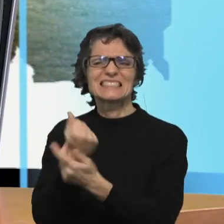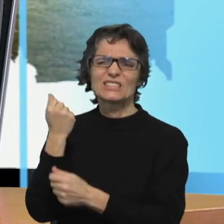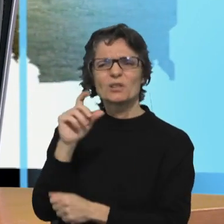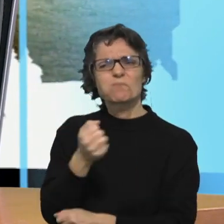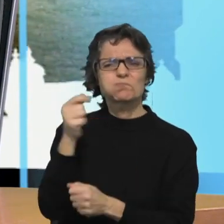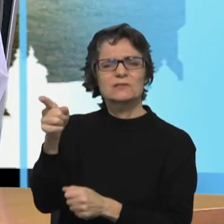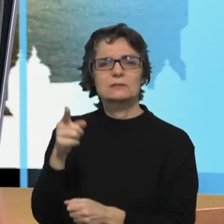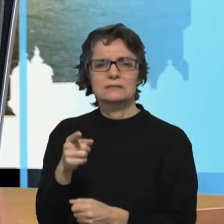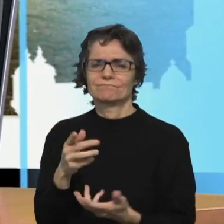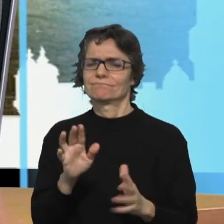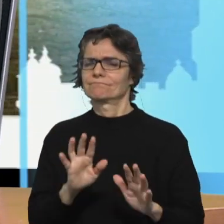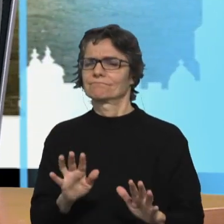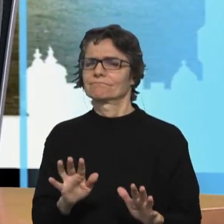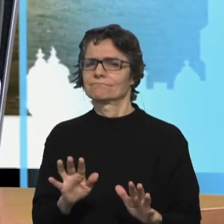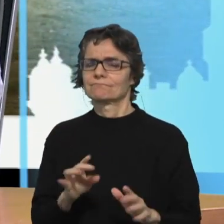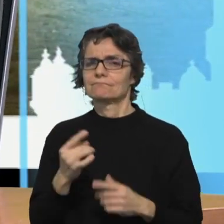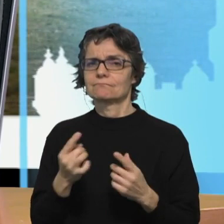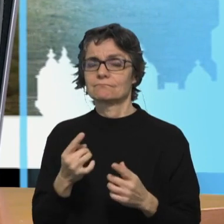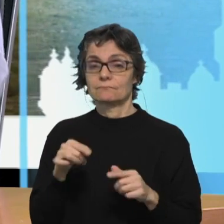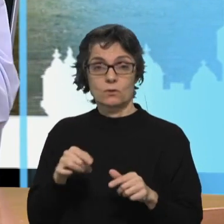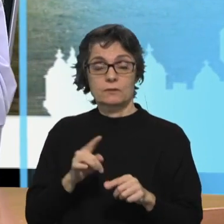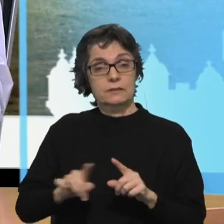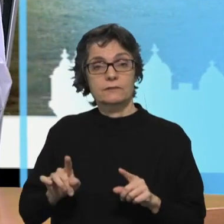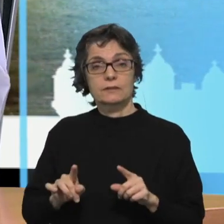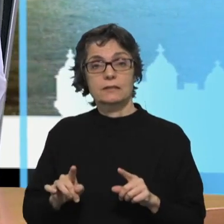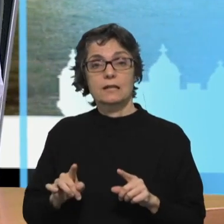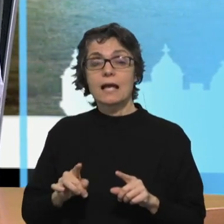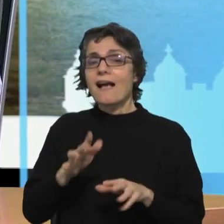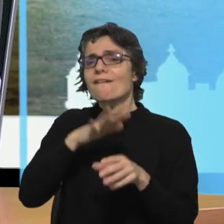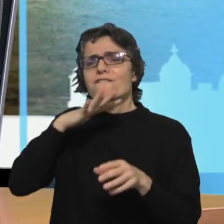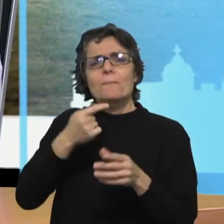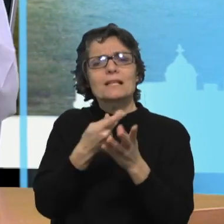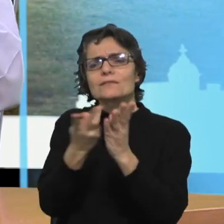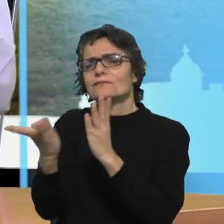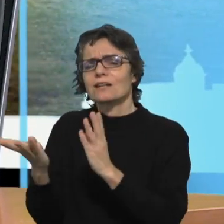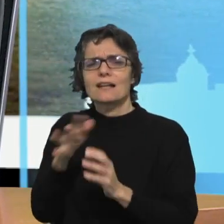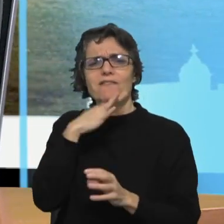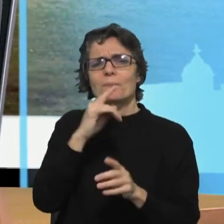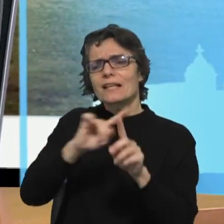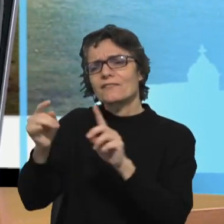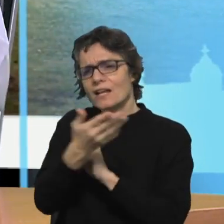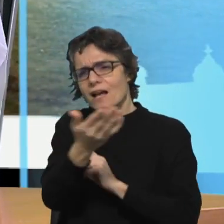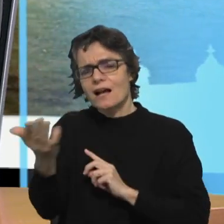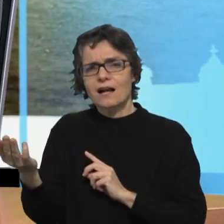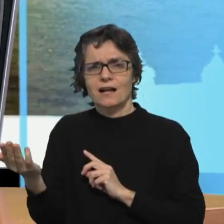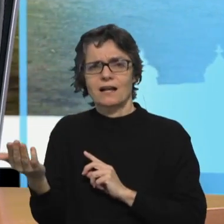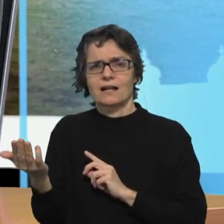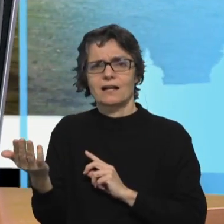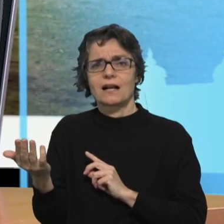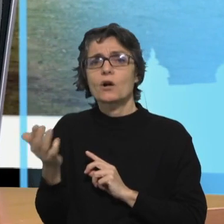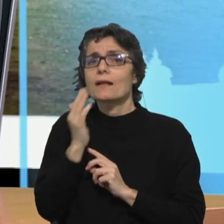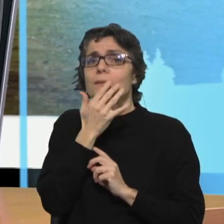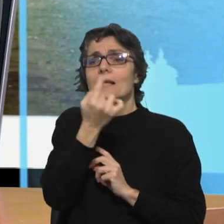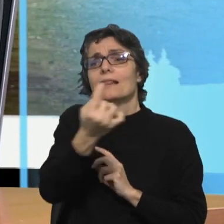tiveram uma postura muito mais proativa e dizer, olha, na diferença das famílias, na diferença daquilo que elas estão disponíveis